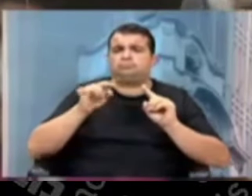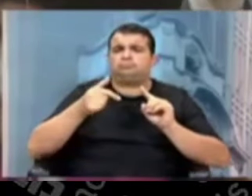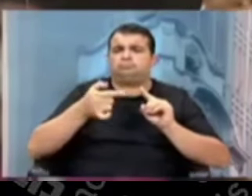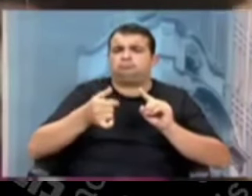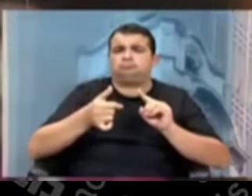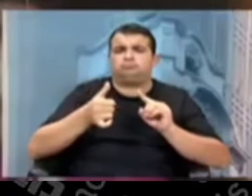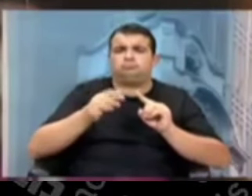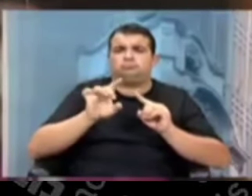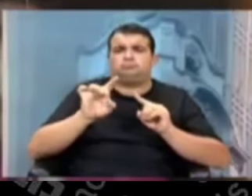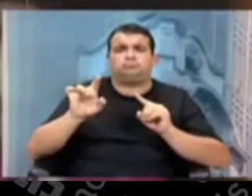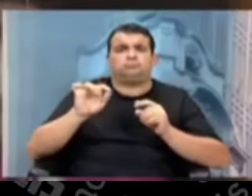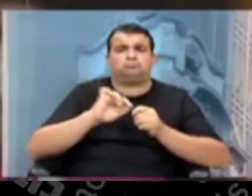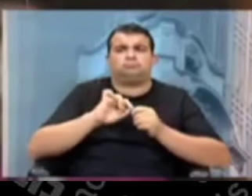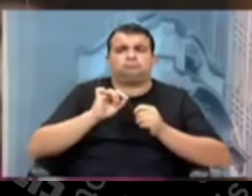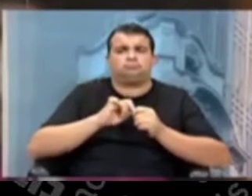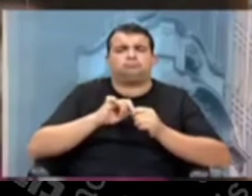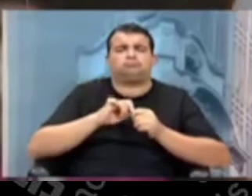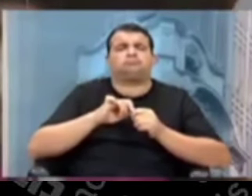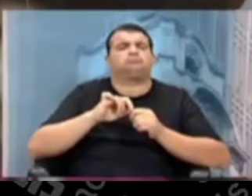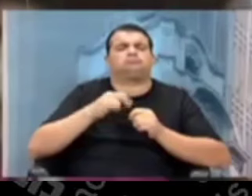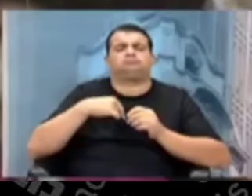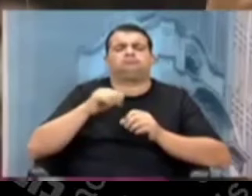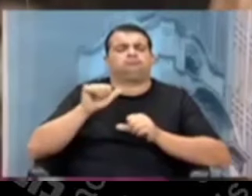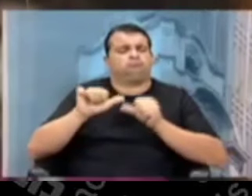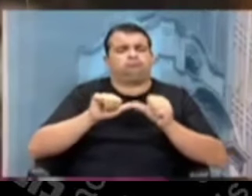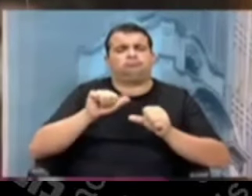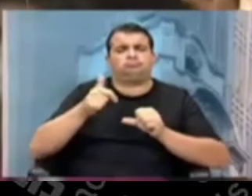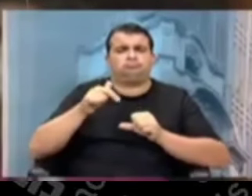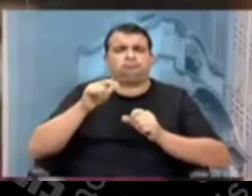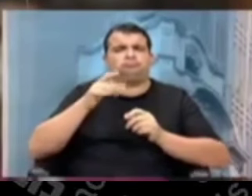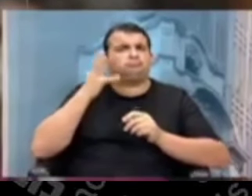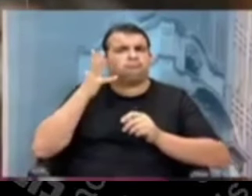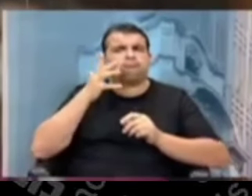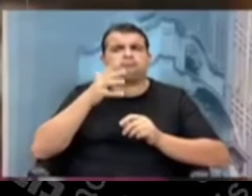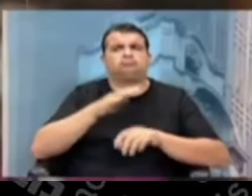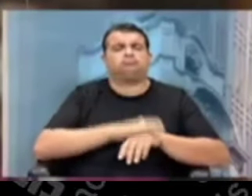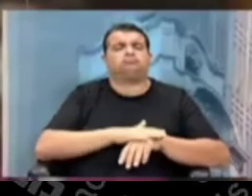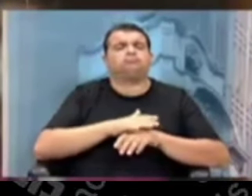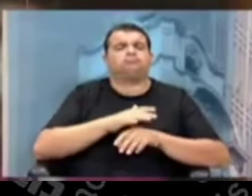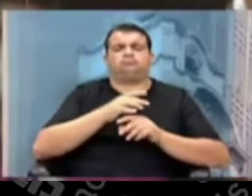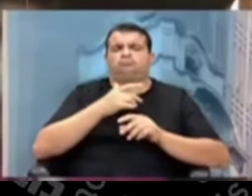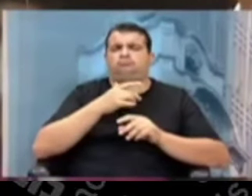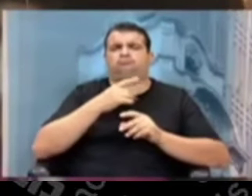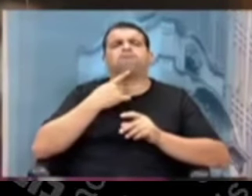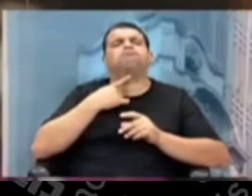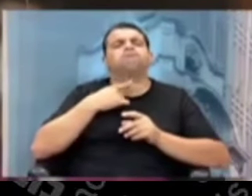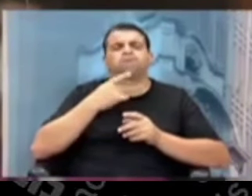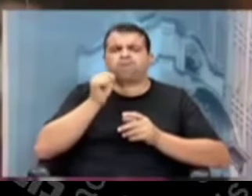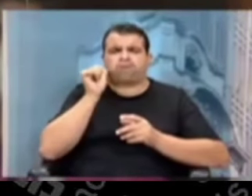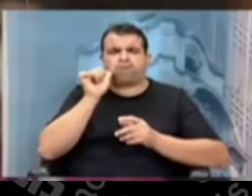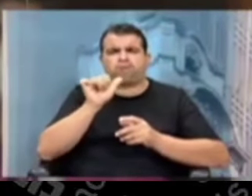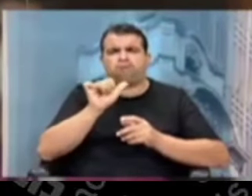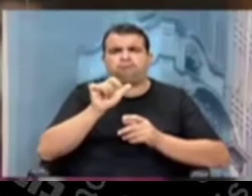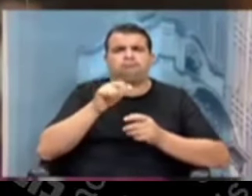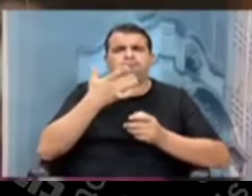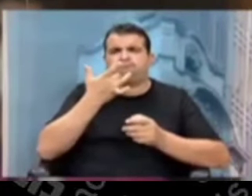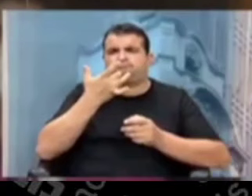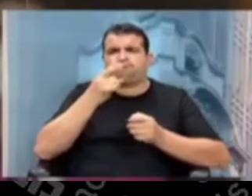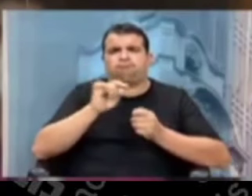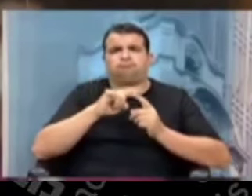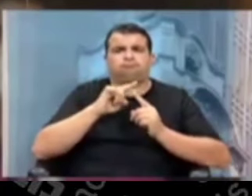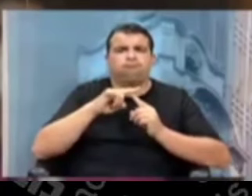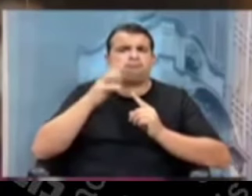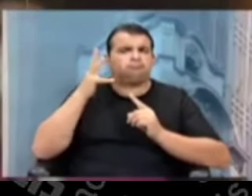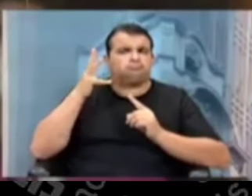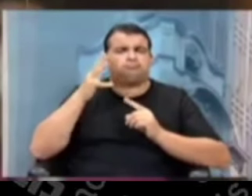pouco a extrema-direita faz água vou para outro lado vamos virar um discurso mais feminista é muito fácil fazer esse tipo de discurso